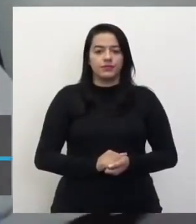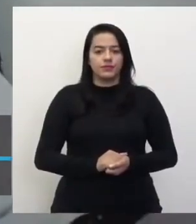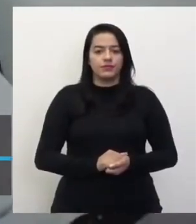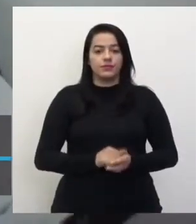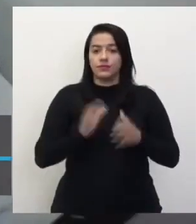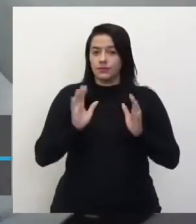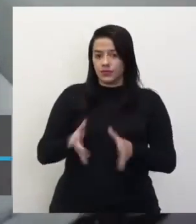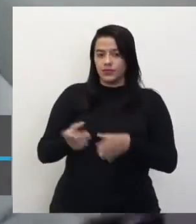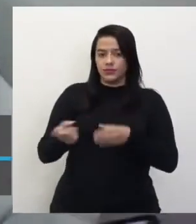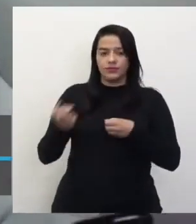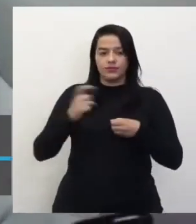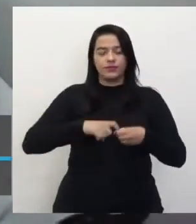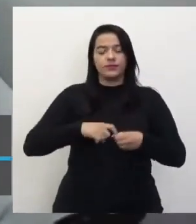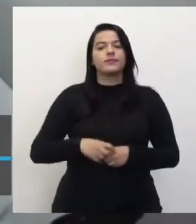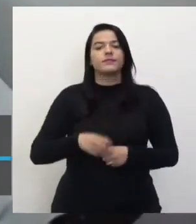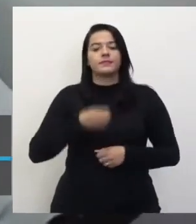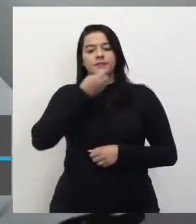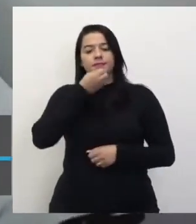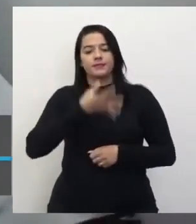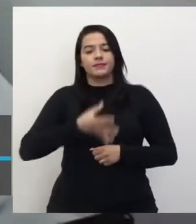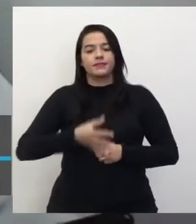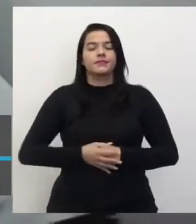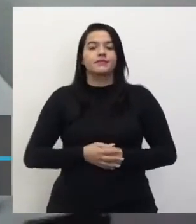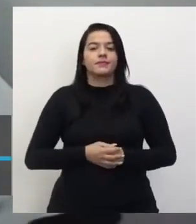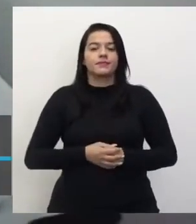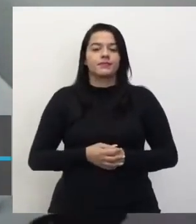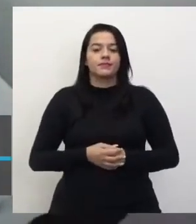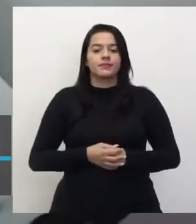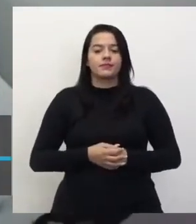Já voltamos? Muito bem.